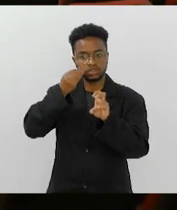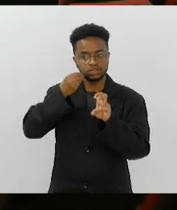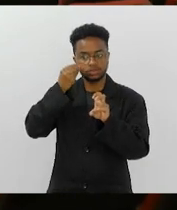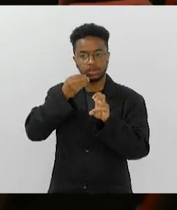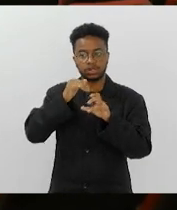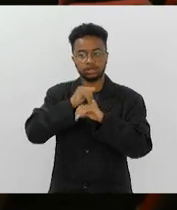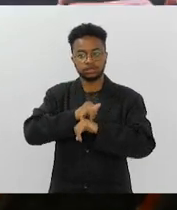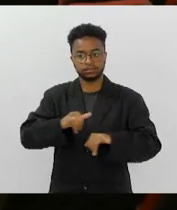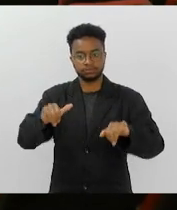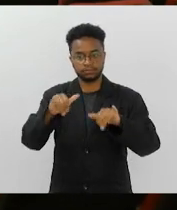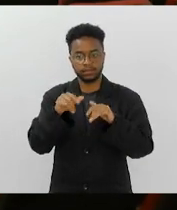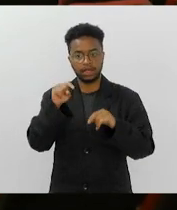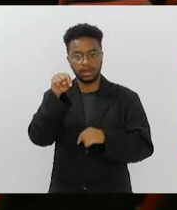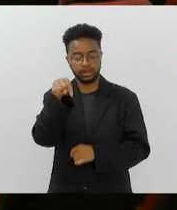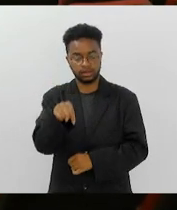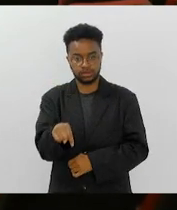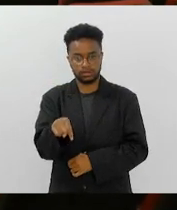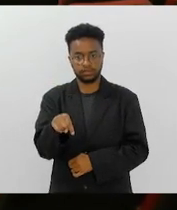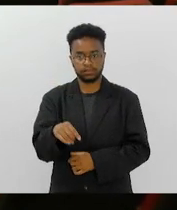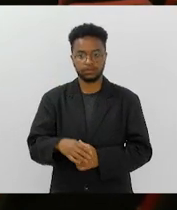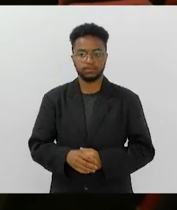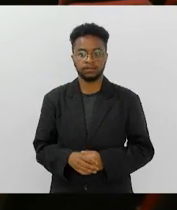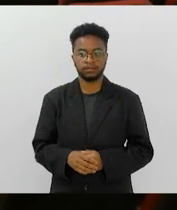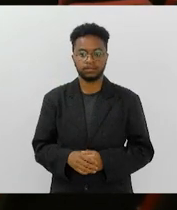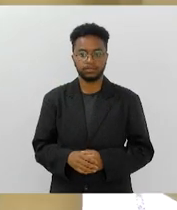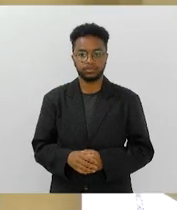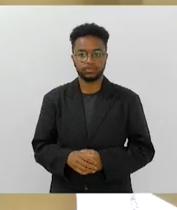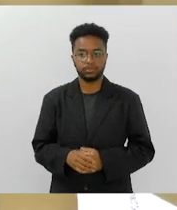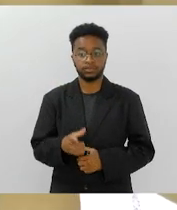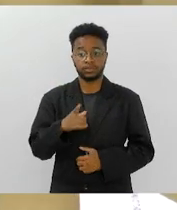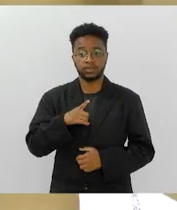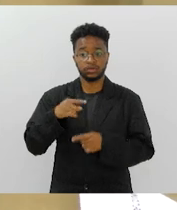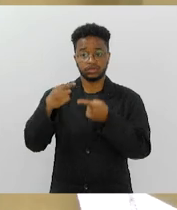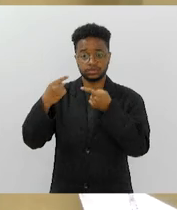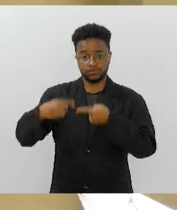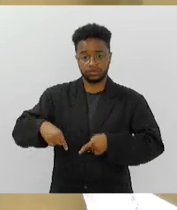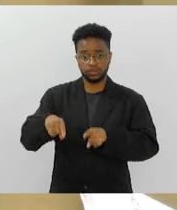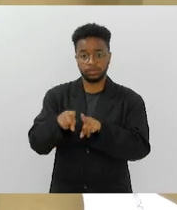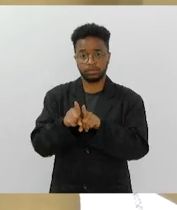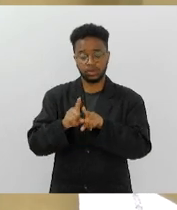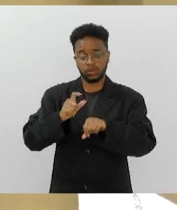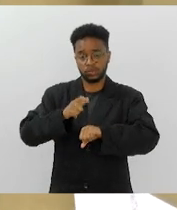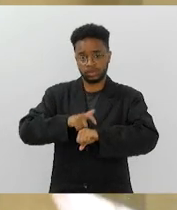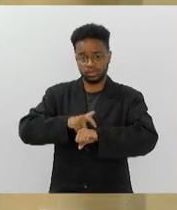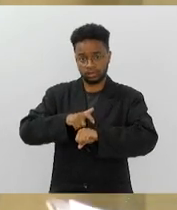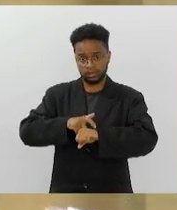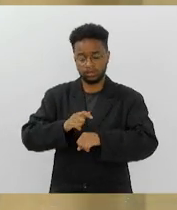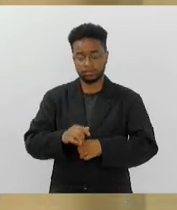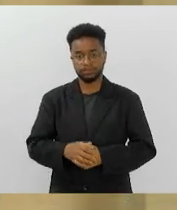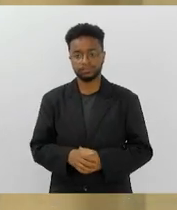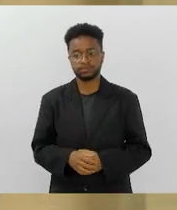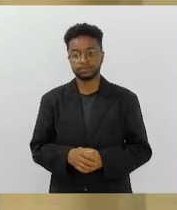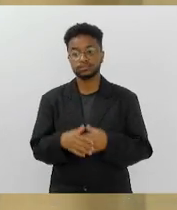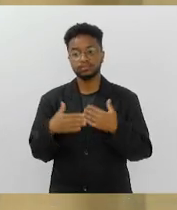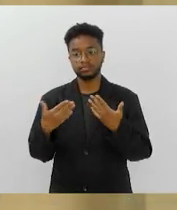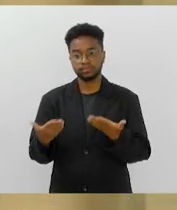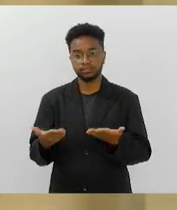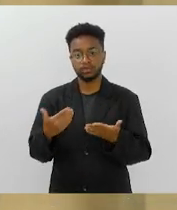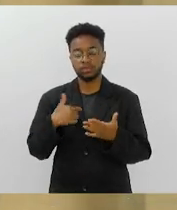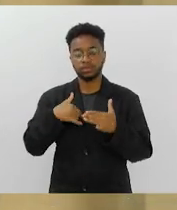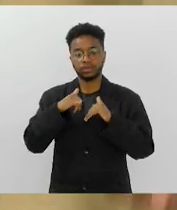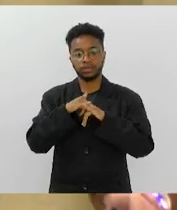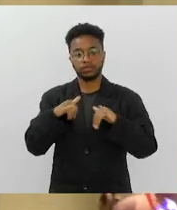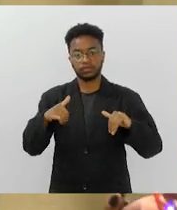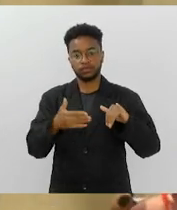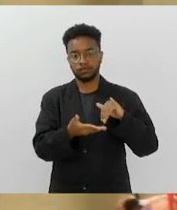relatadas nos aportam. E temos o desafio do tempo, né? Então, de antemão, eu já aviso que a gente